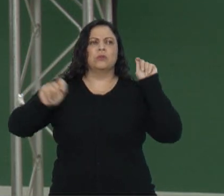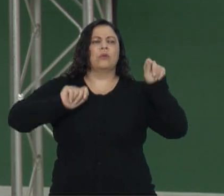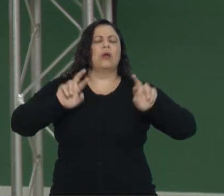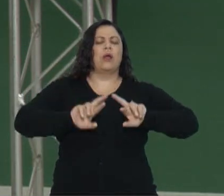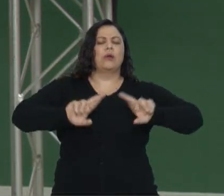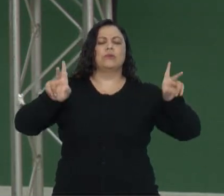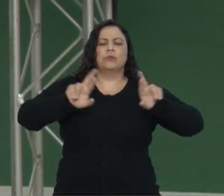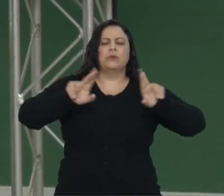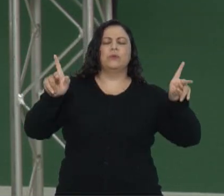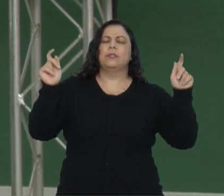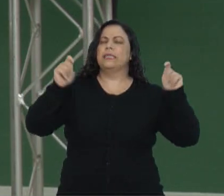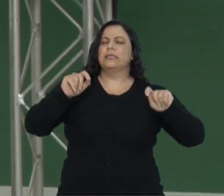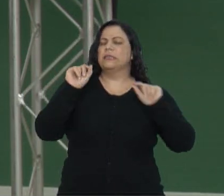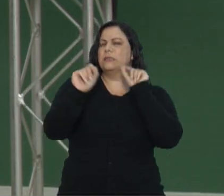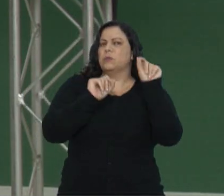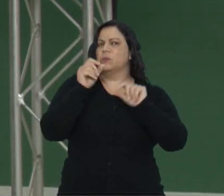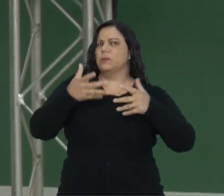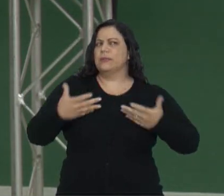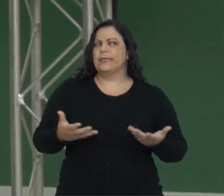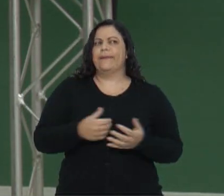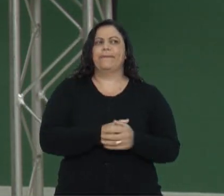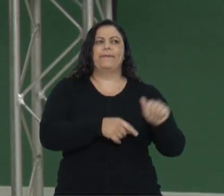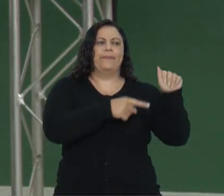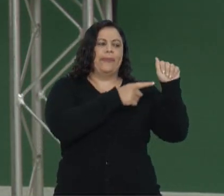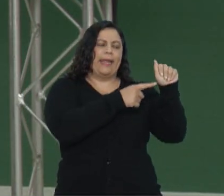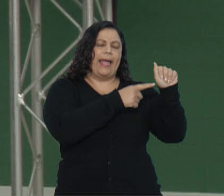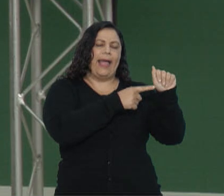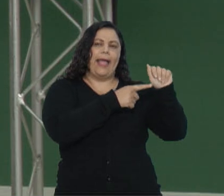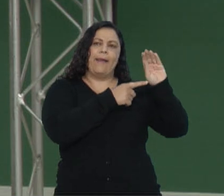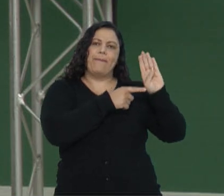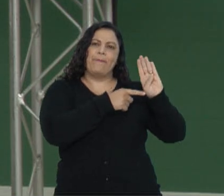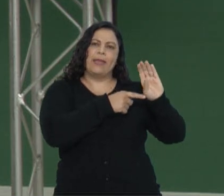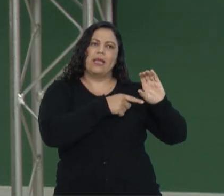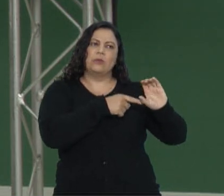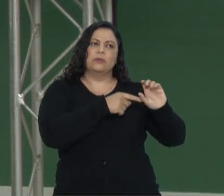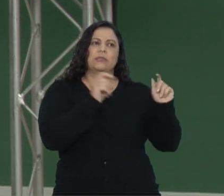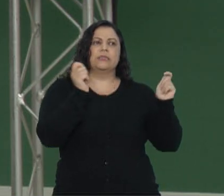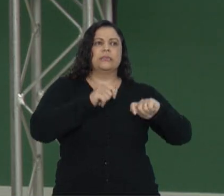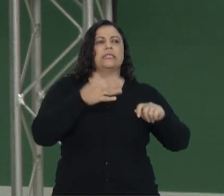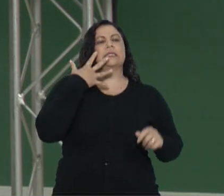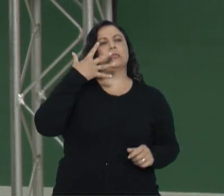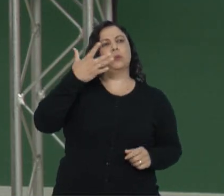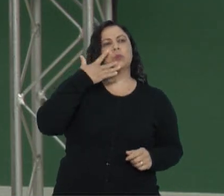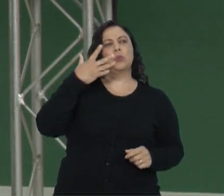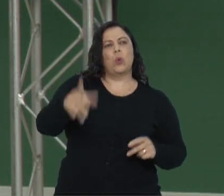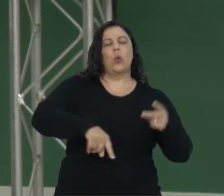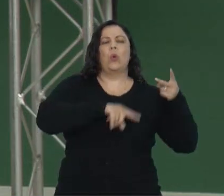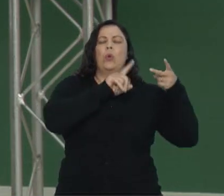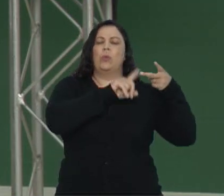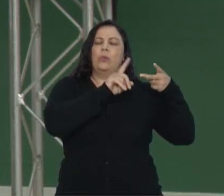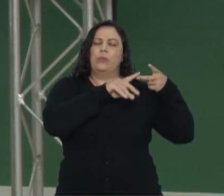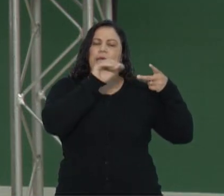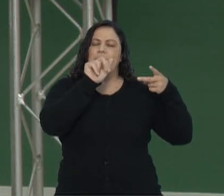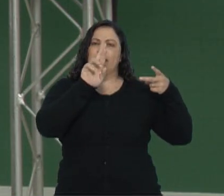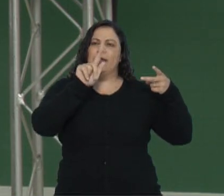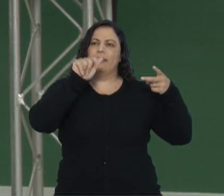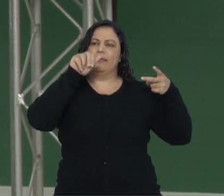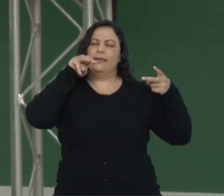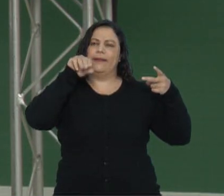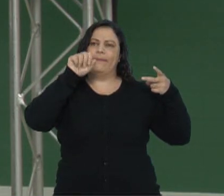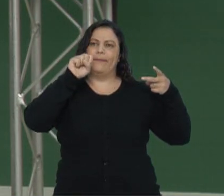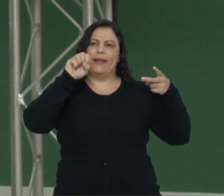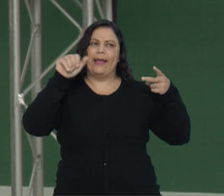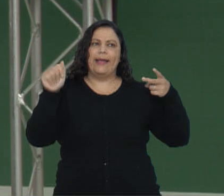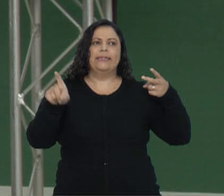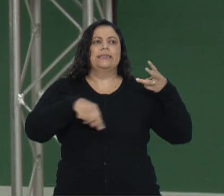falei. São as talhas em ouro? São as argamassas que não tem mais lá nas pedras sabão? Ou são os azulejos portugueses?